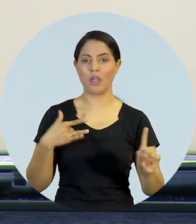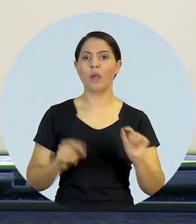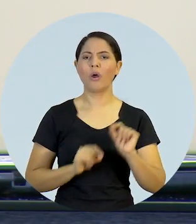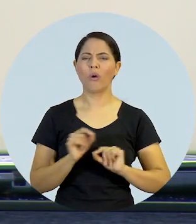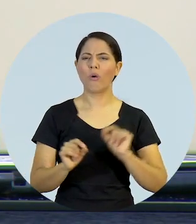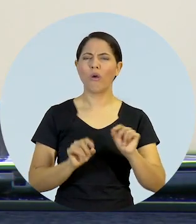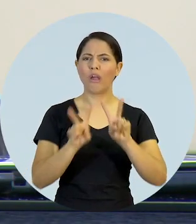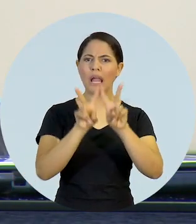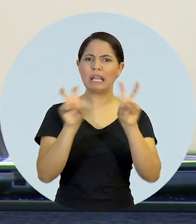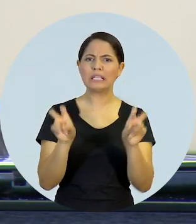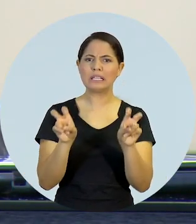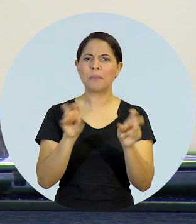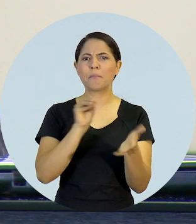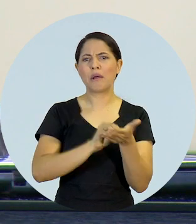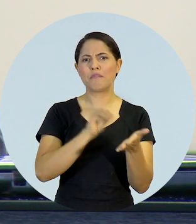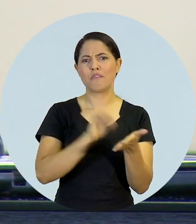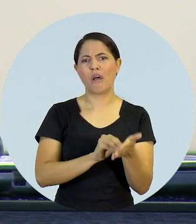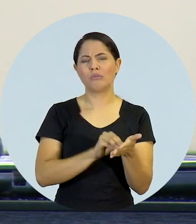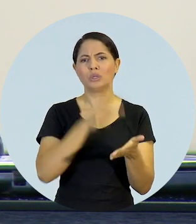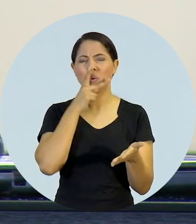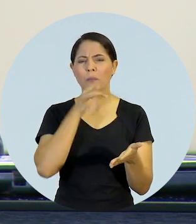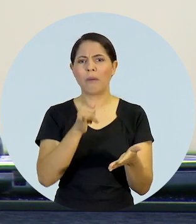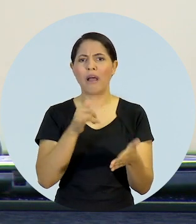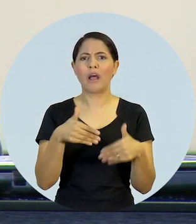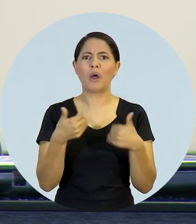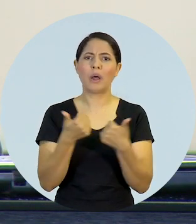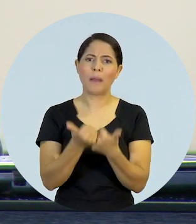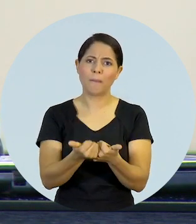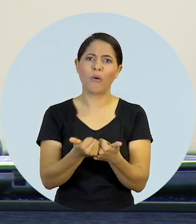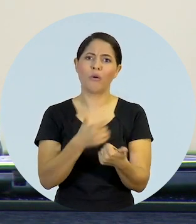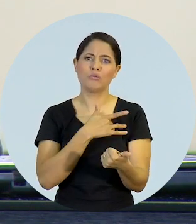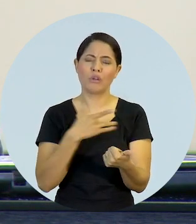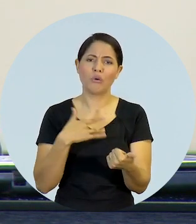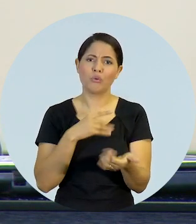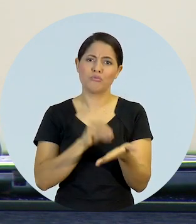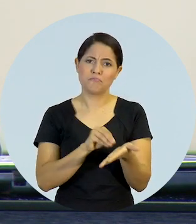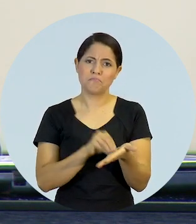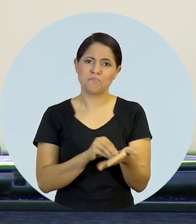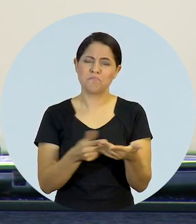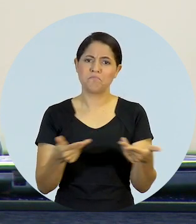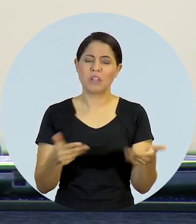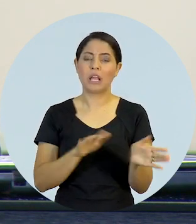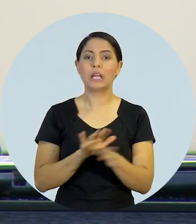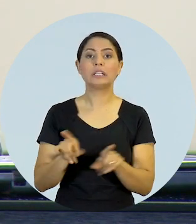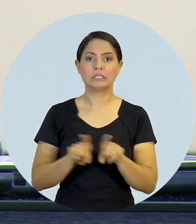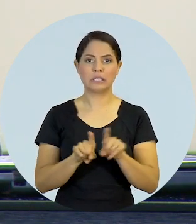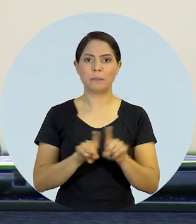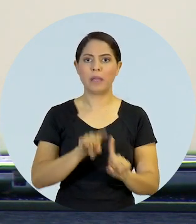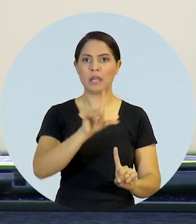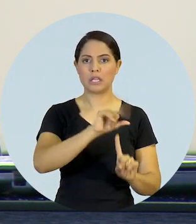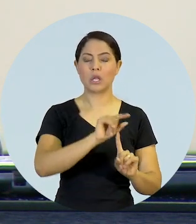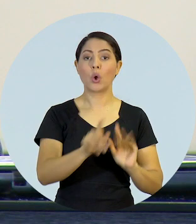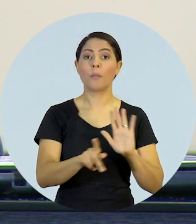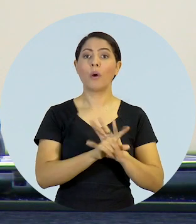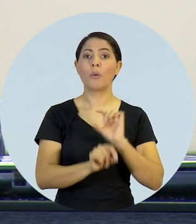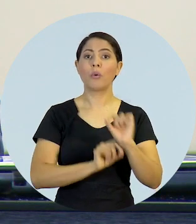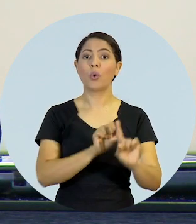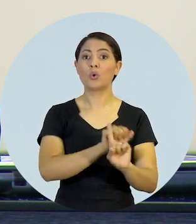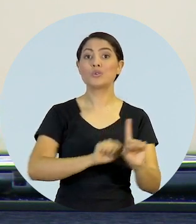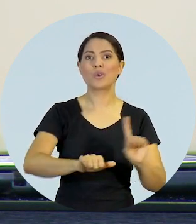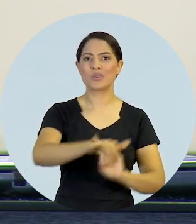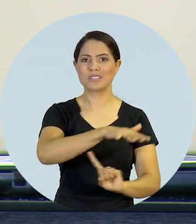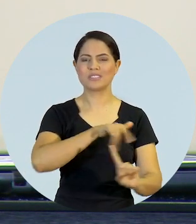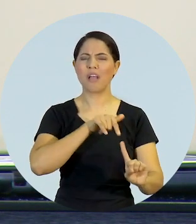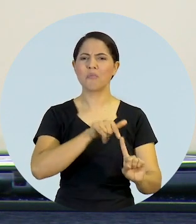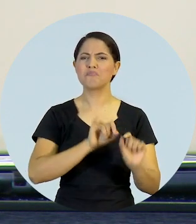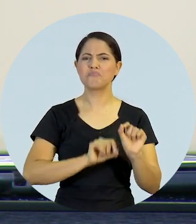saúde, onde falamos da consequência da falta do pai na vida do filho. Temos a estação social. A